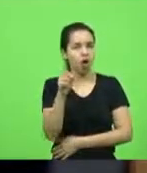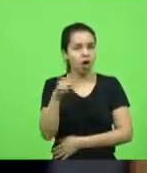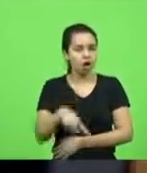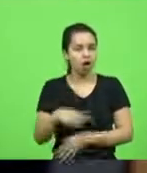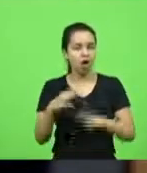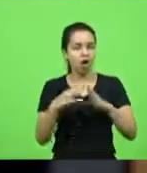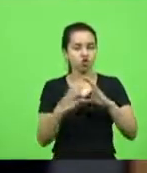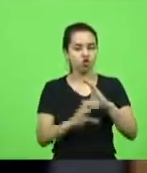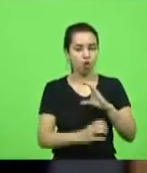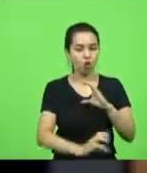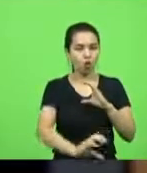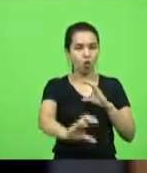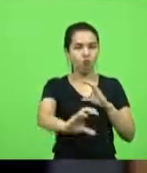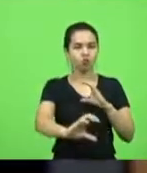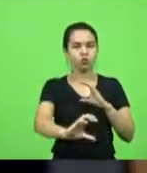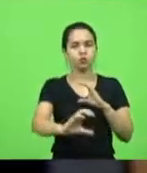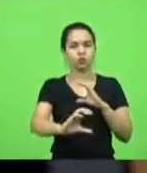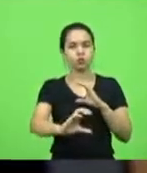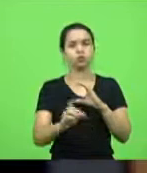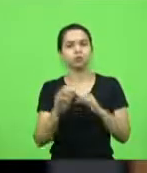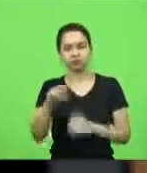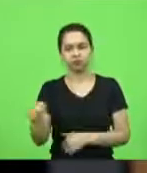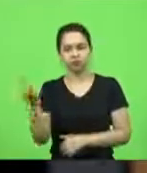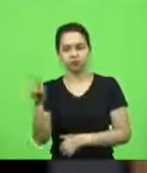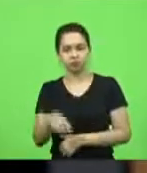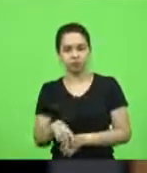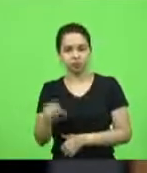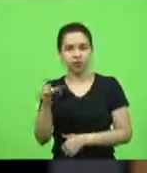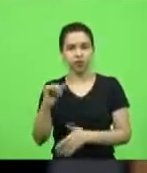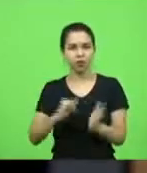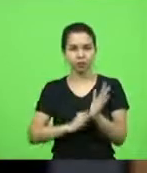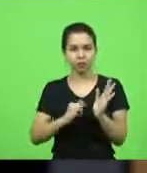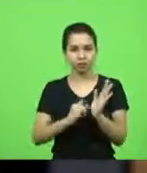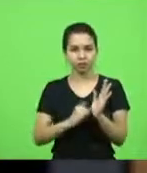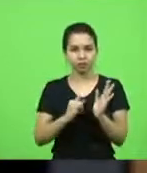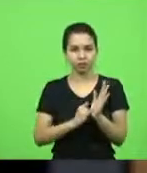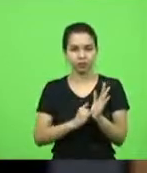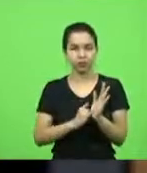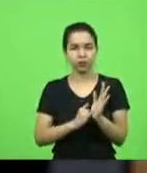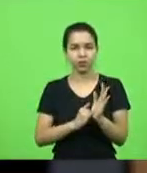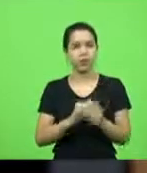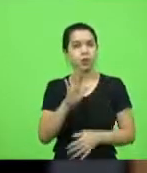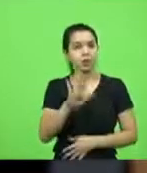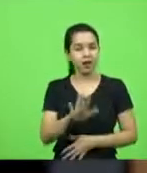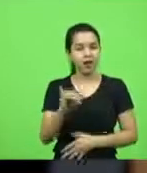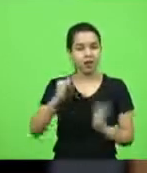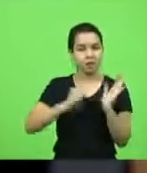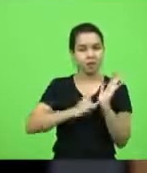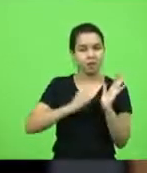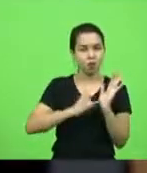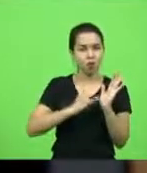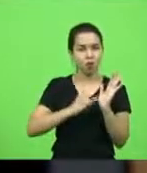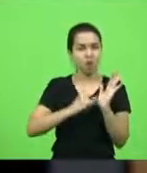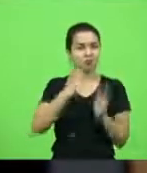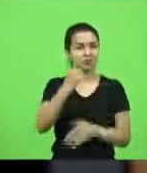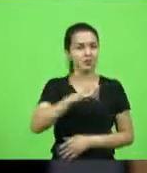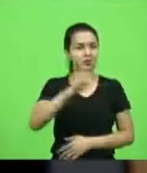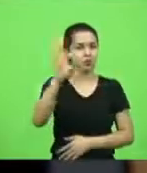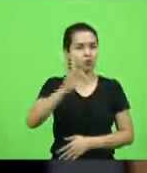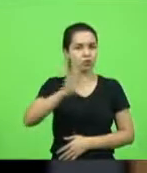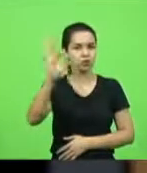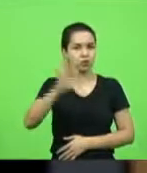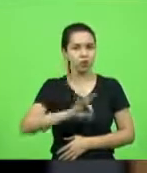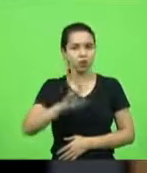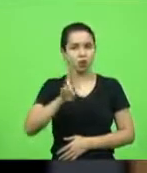onera o pagador de impostos em cento porcento do que eles consomem de